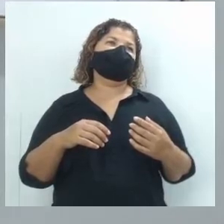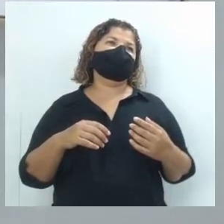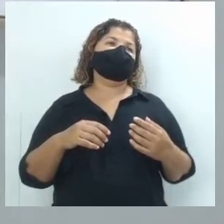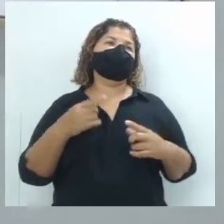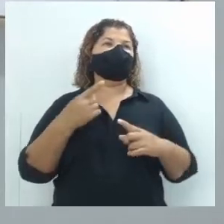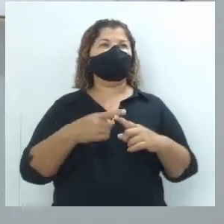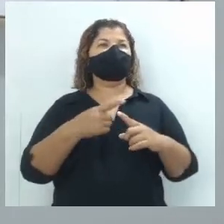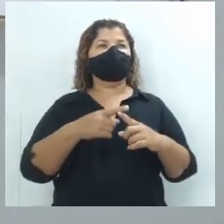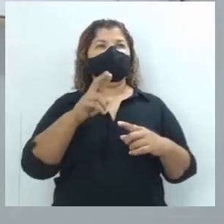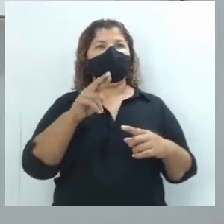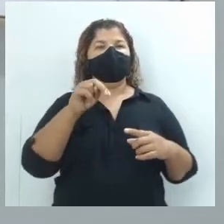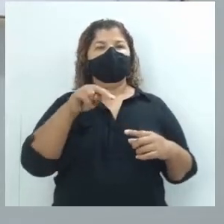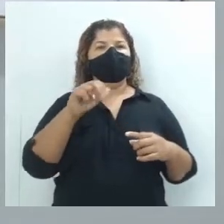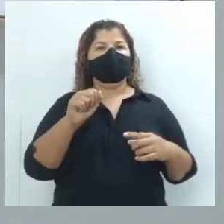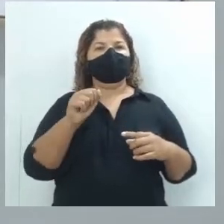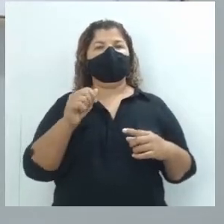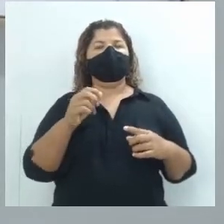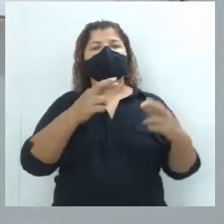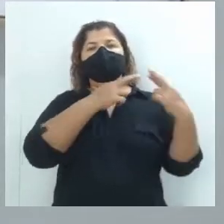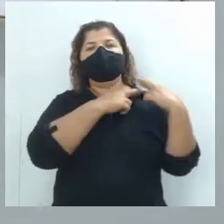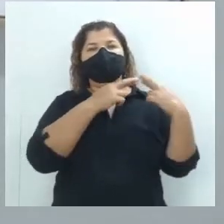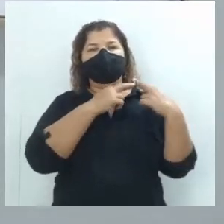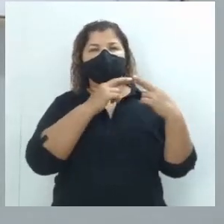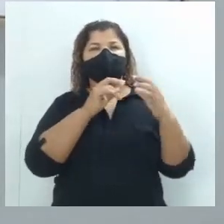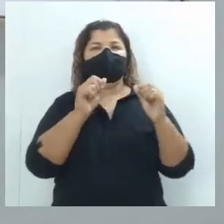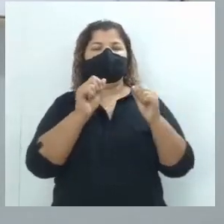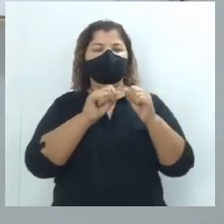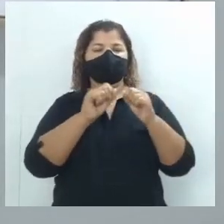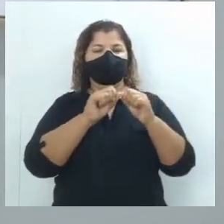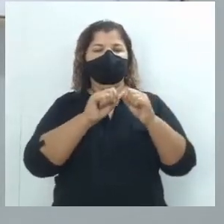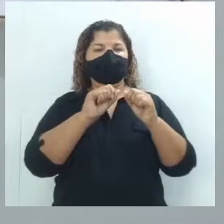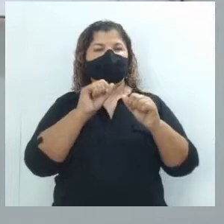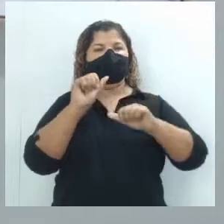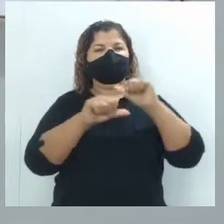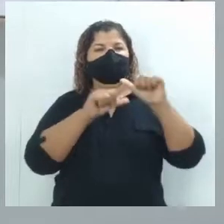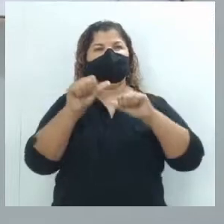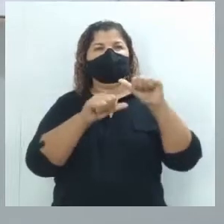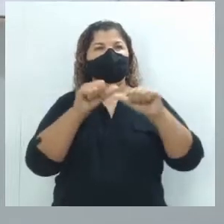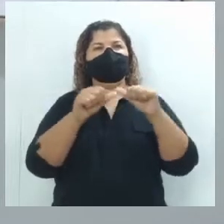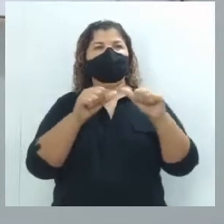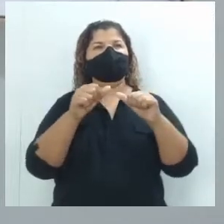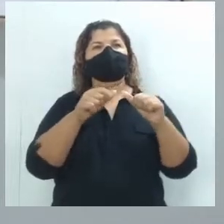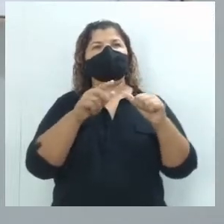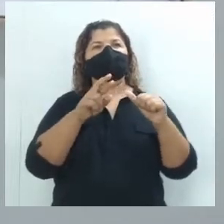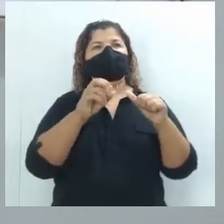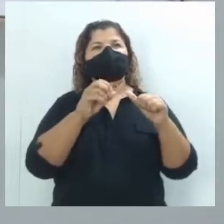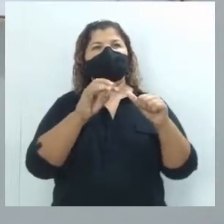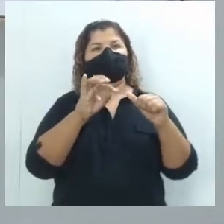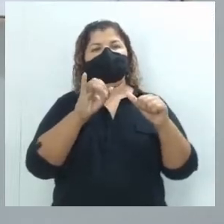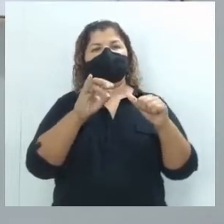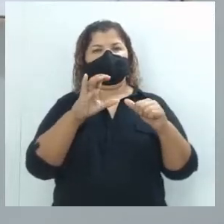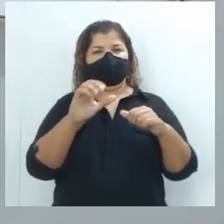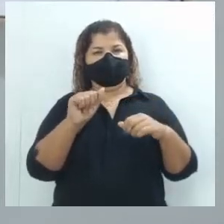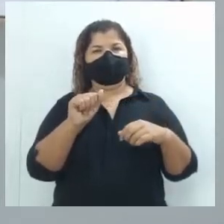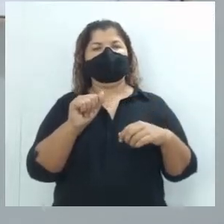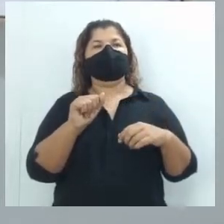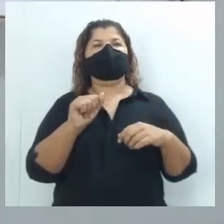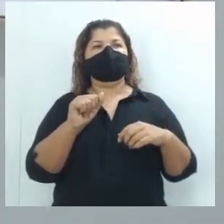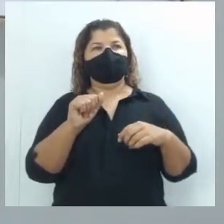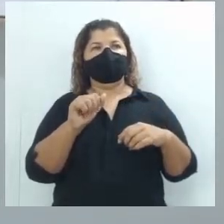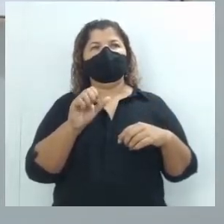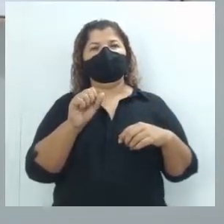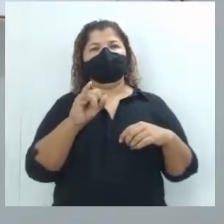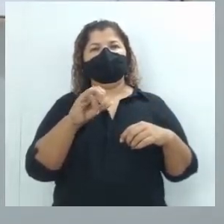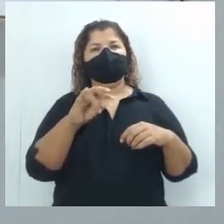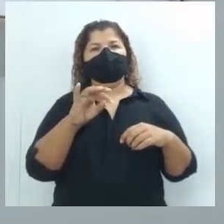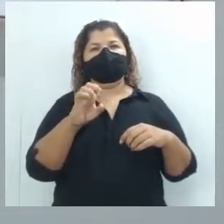que é responsável pela síntese proteica. É ele que é responsável pela síntese proteica, ou seja,